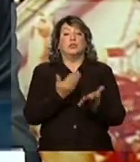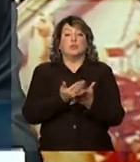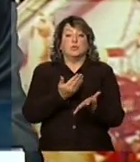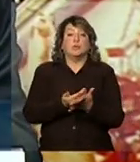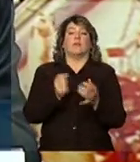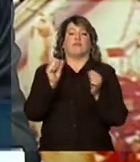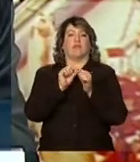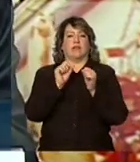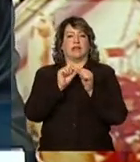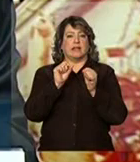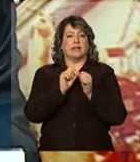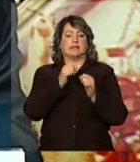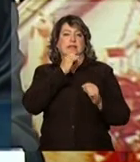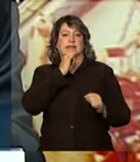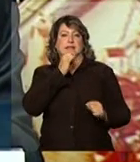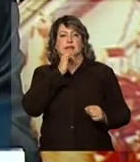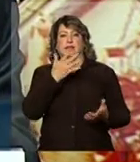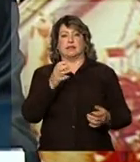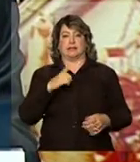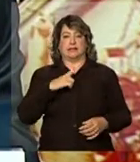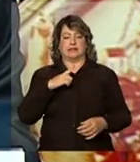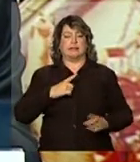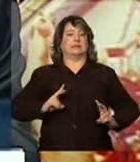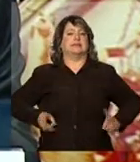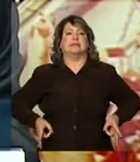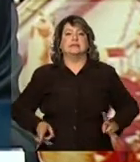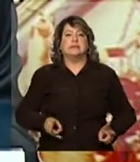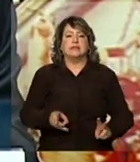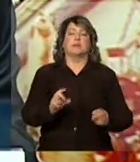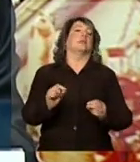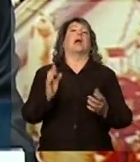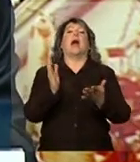são realizados. Por exemplo, a gente tem permanentemente